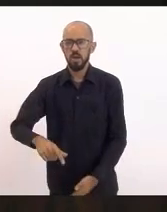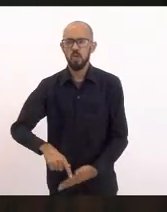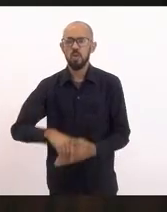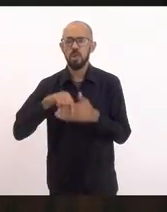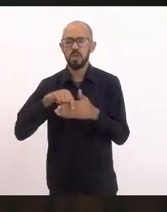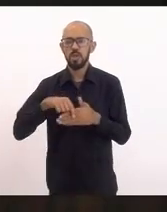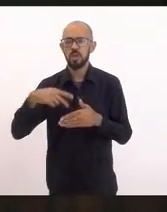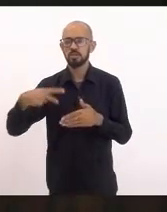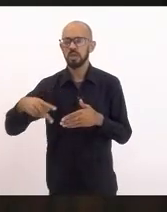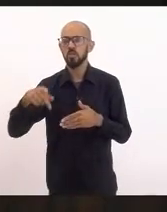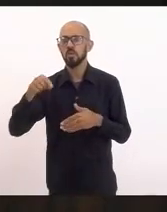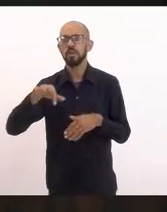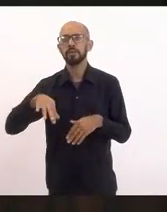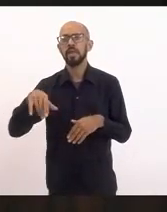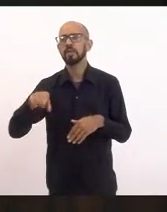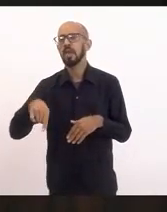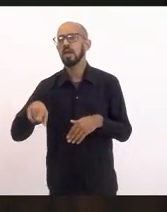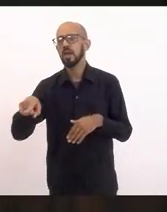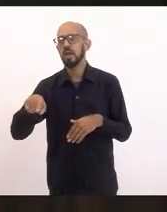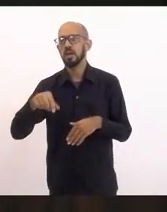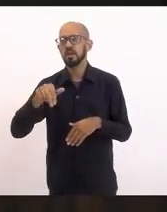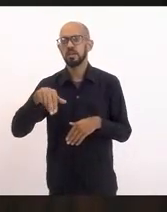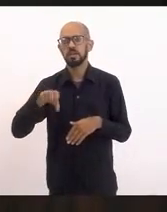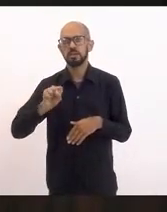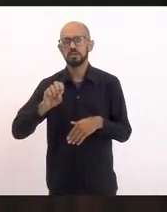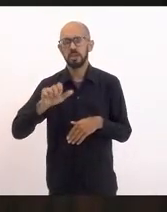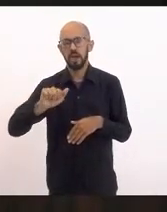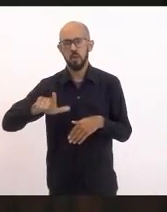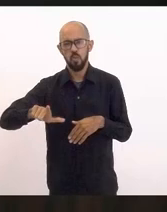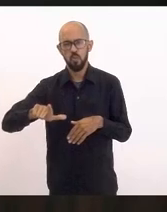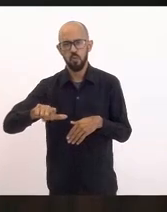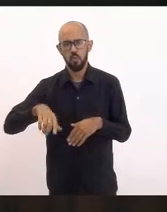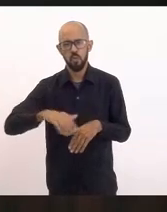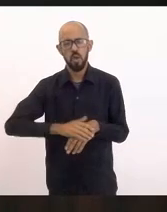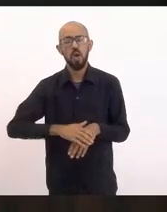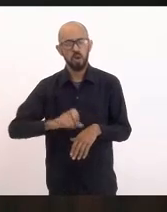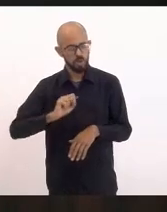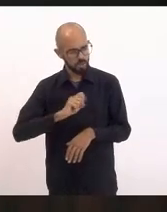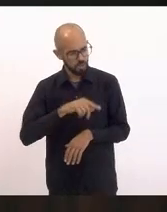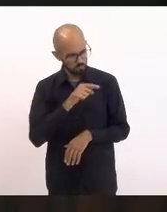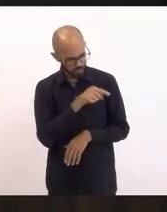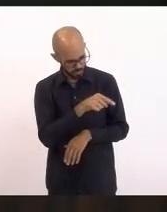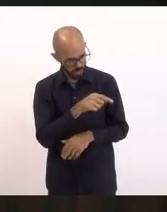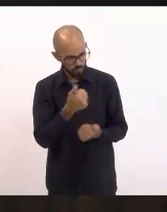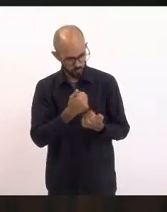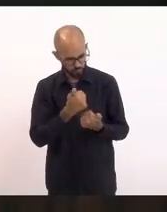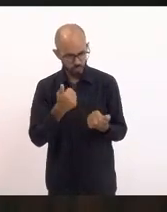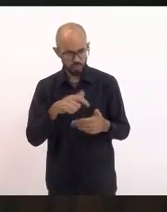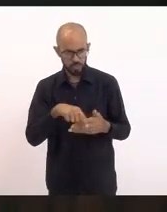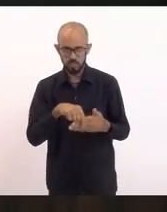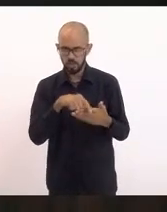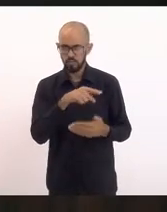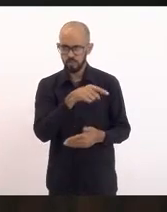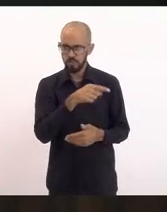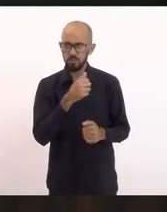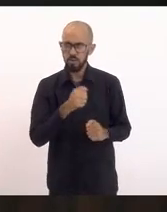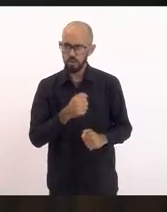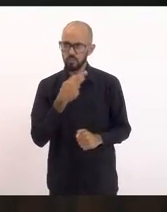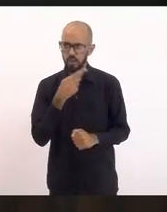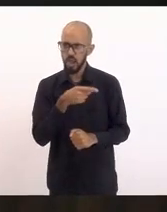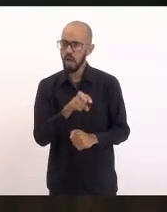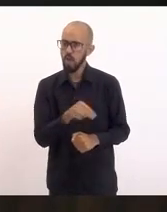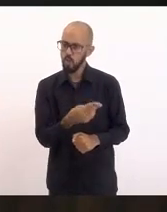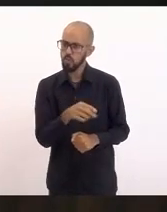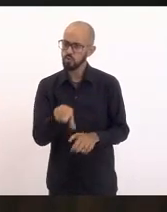Excelência? Nescau? Quem é o vice-líder, primeiro? Você pode falar ou pode delegar para alguém